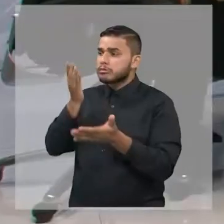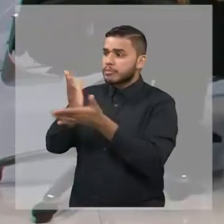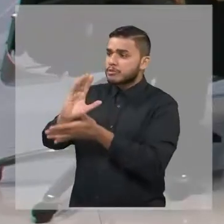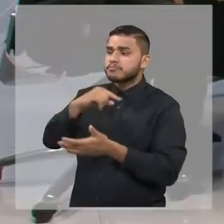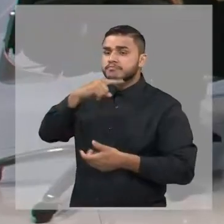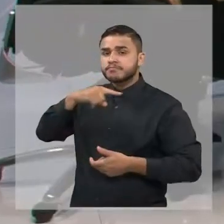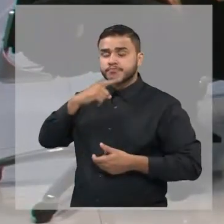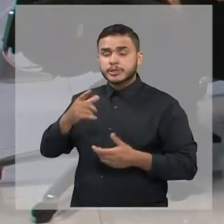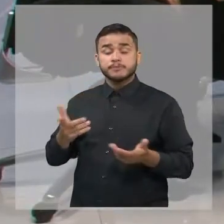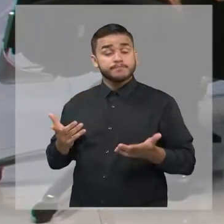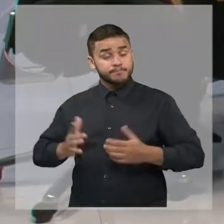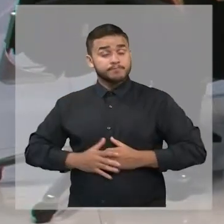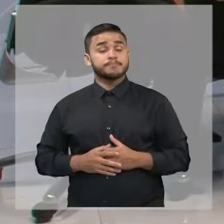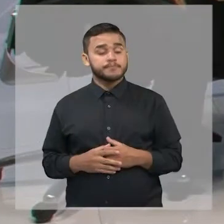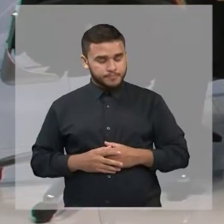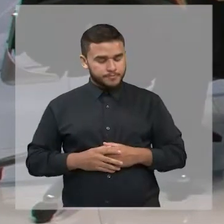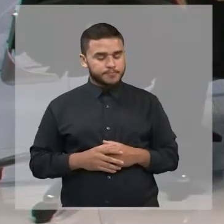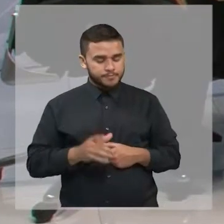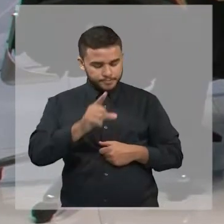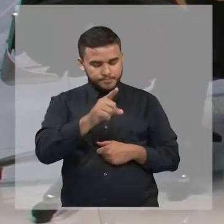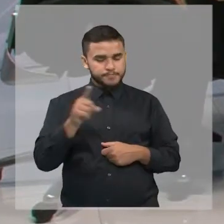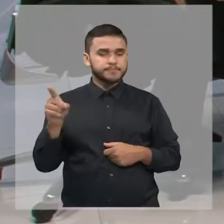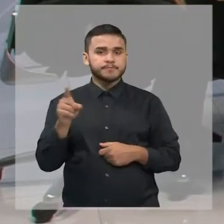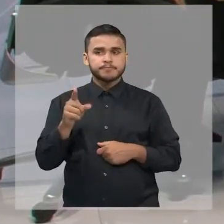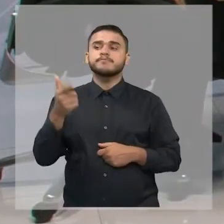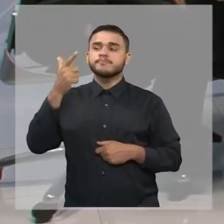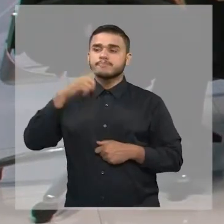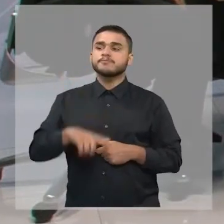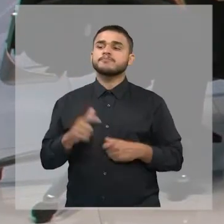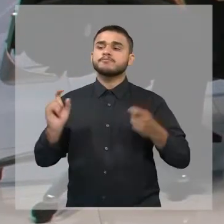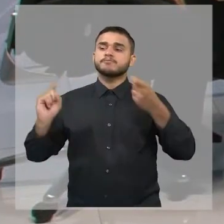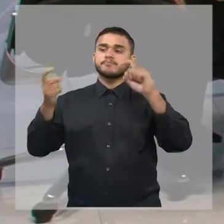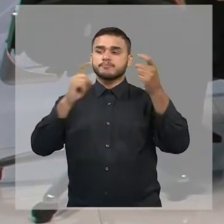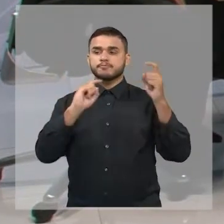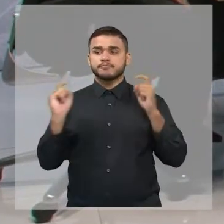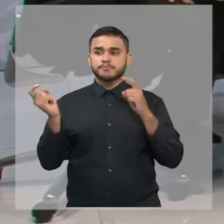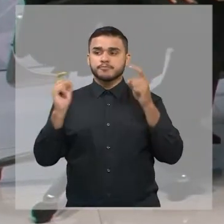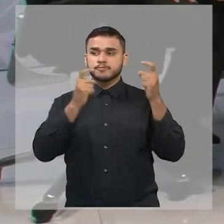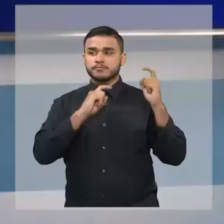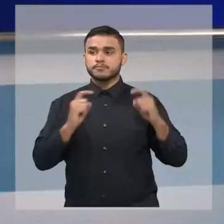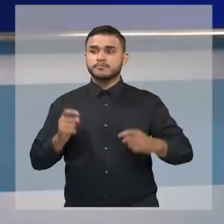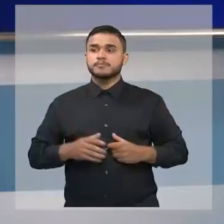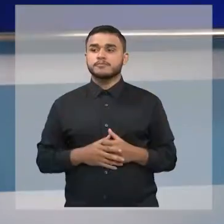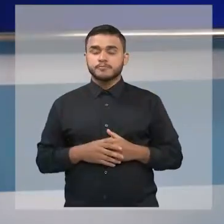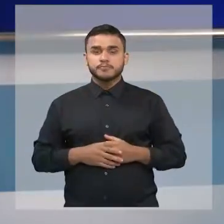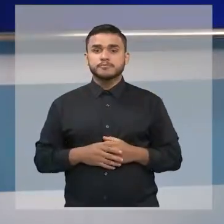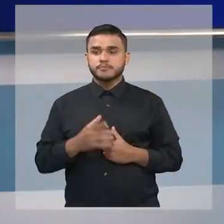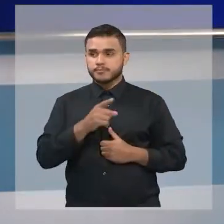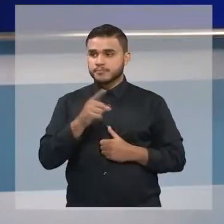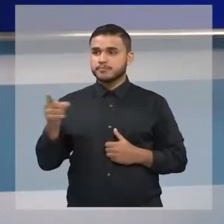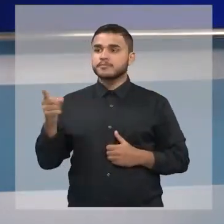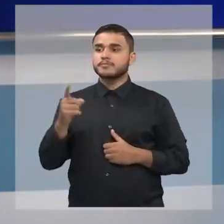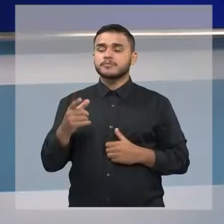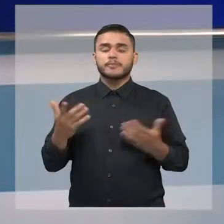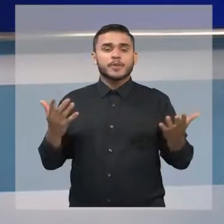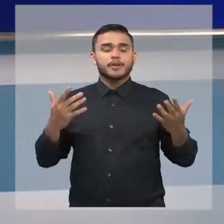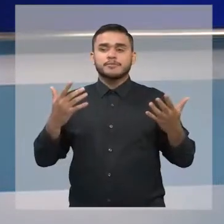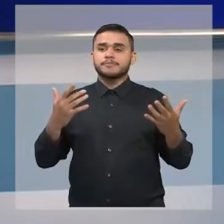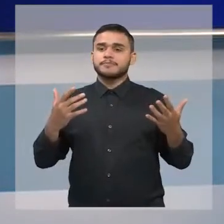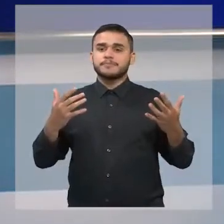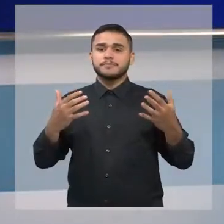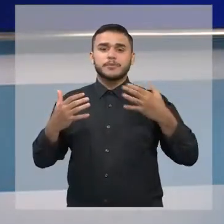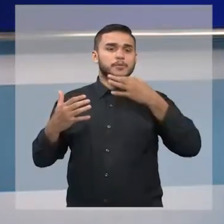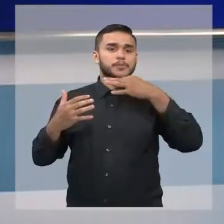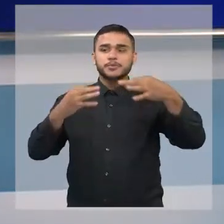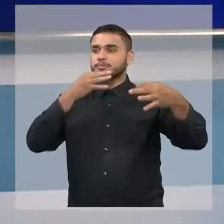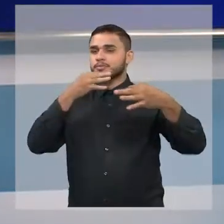fisiologismo. Olha, essa discussão certamente, nós vamos fazer outras delas, nós ficaremos aqui ainda tempo e não chegaremos a nenhuma